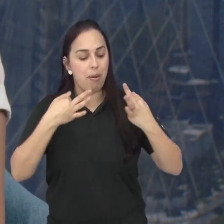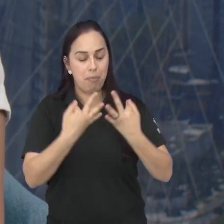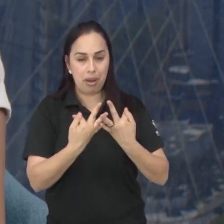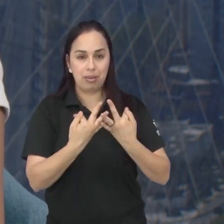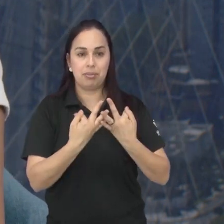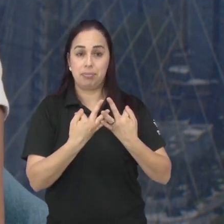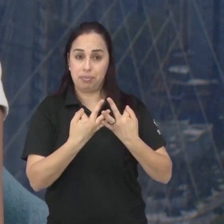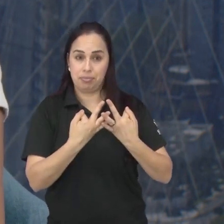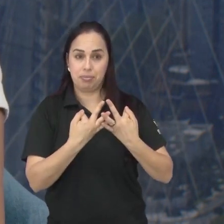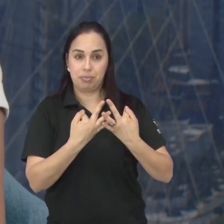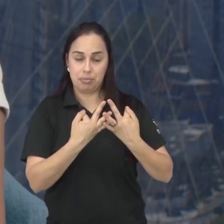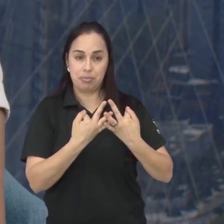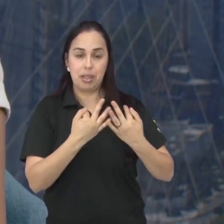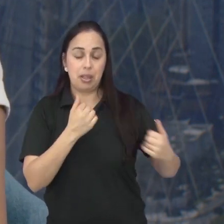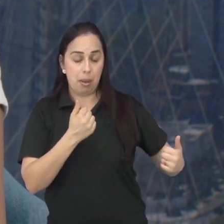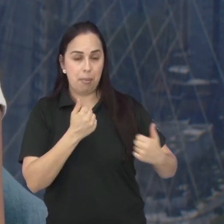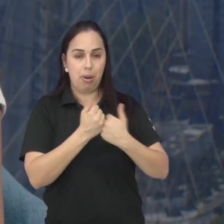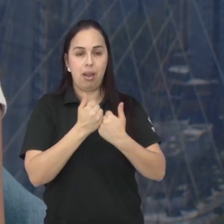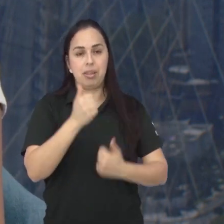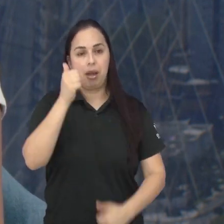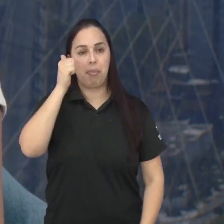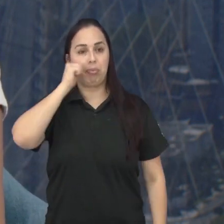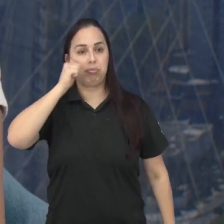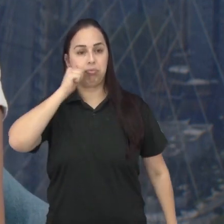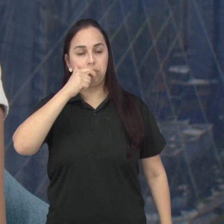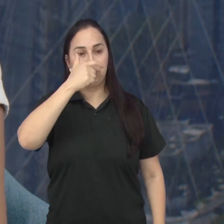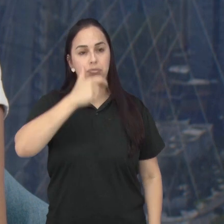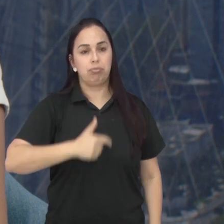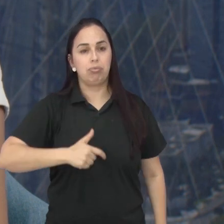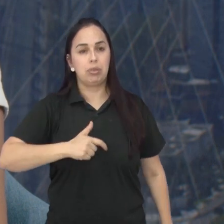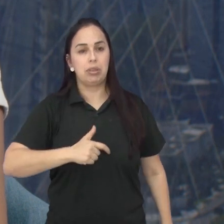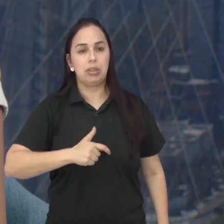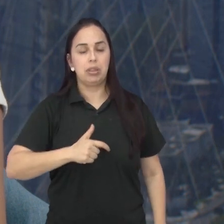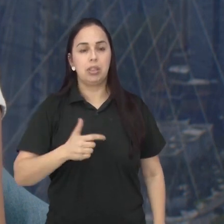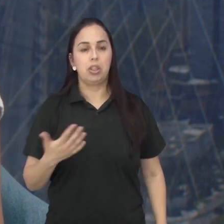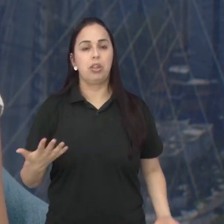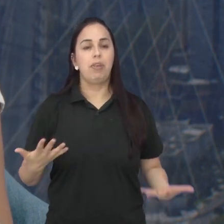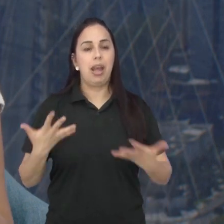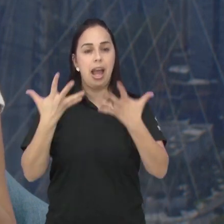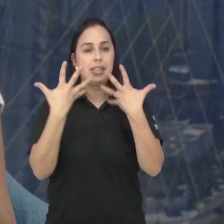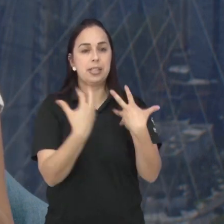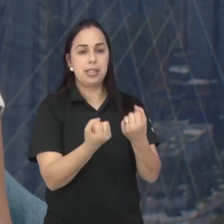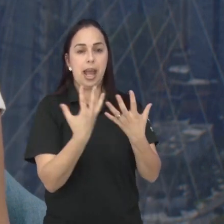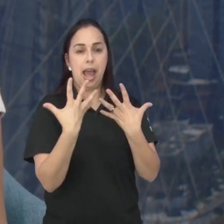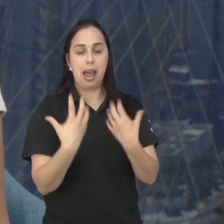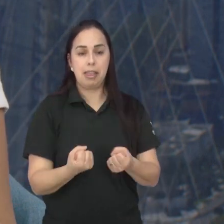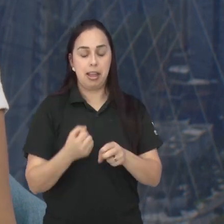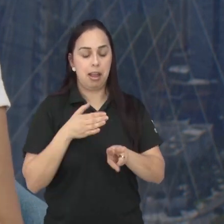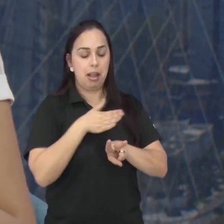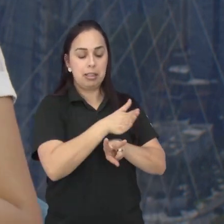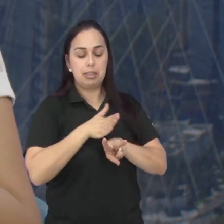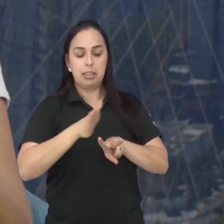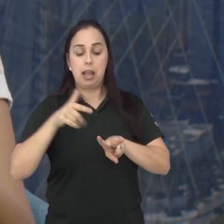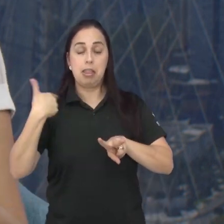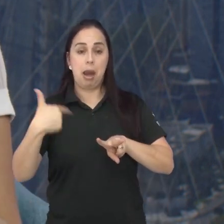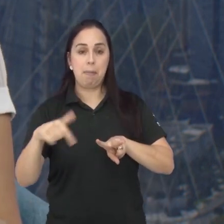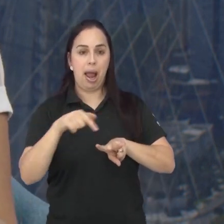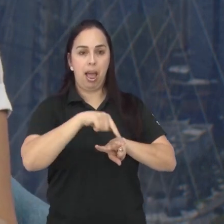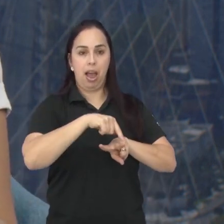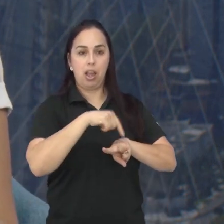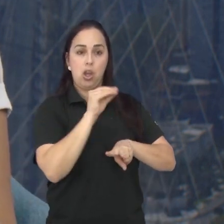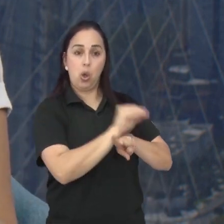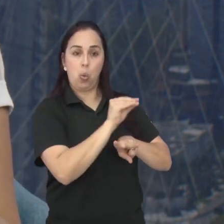bem desenhada, e essa mulher, né, que hoje vem assumindo duplas jornadas,